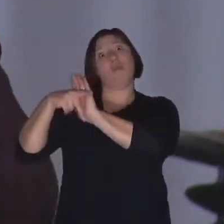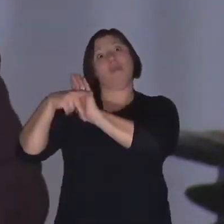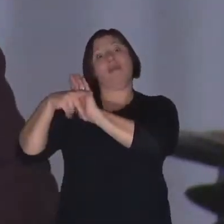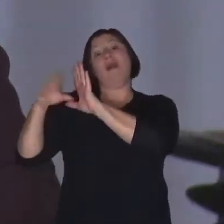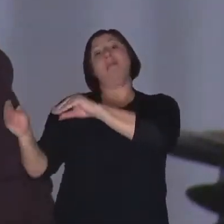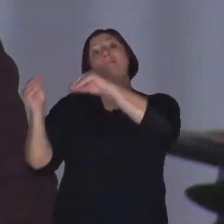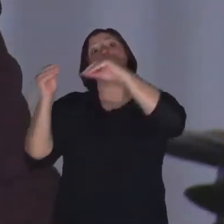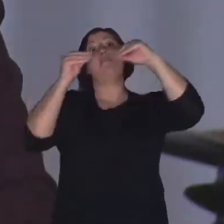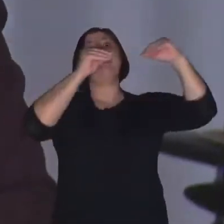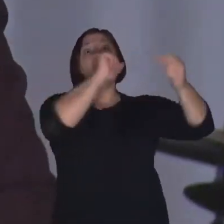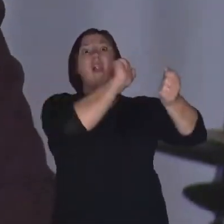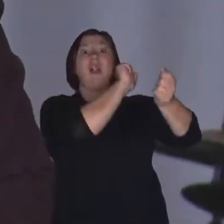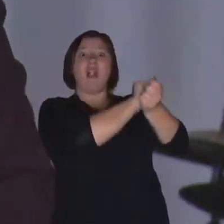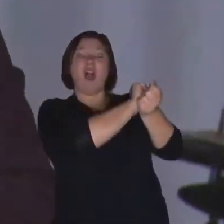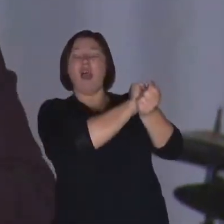onde morar.